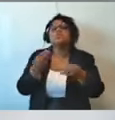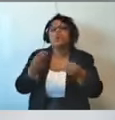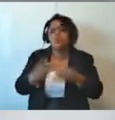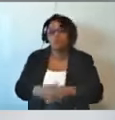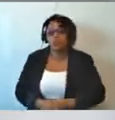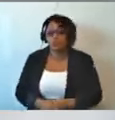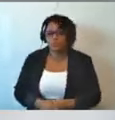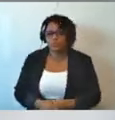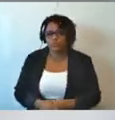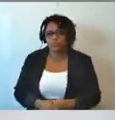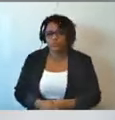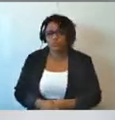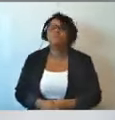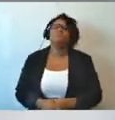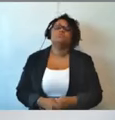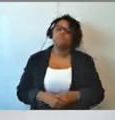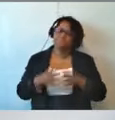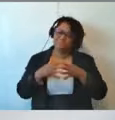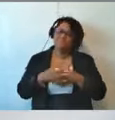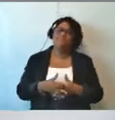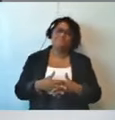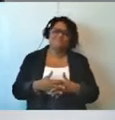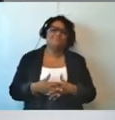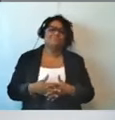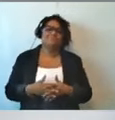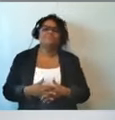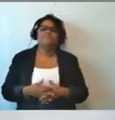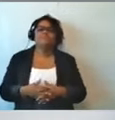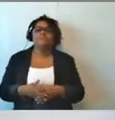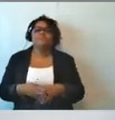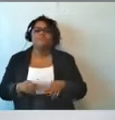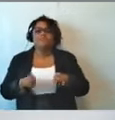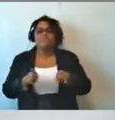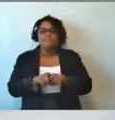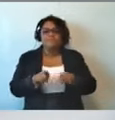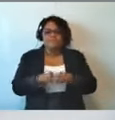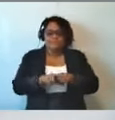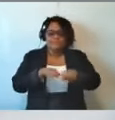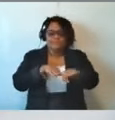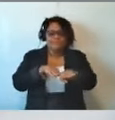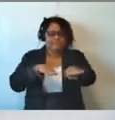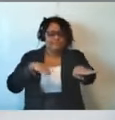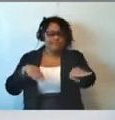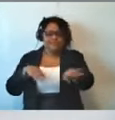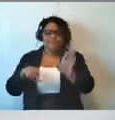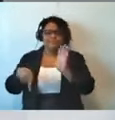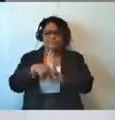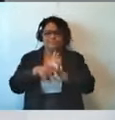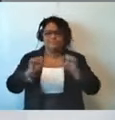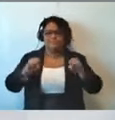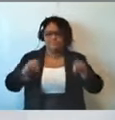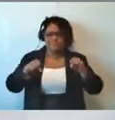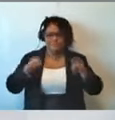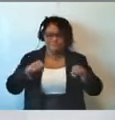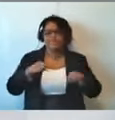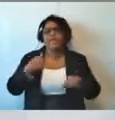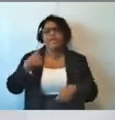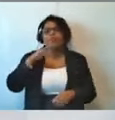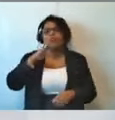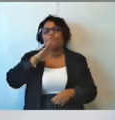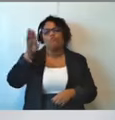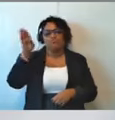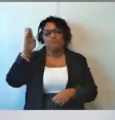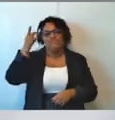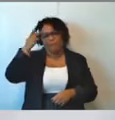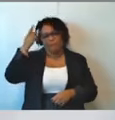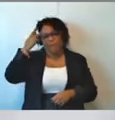bem complicada. A gente frisa muito essa questão da motofaixa. Inclusive, eu até estive lá em São Paulo, eu andei na motofaixa lá, eu fiquei um